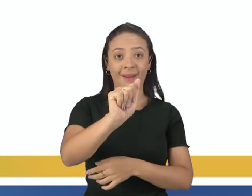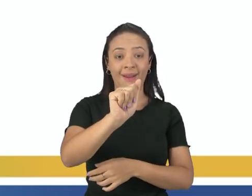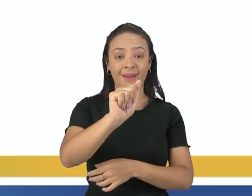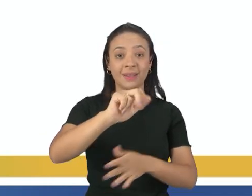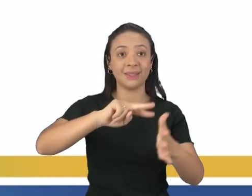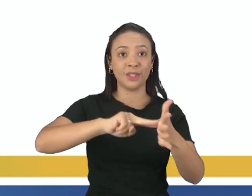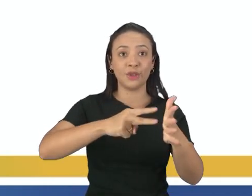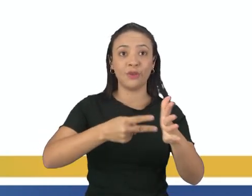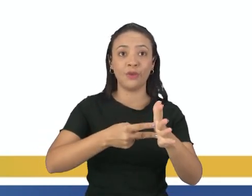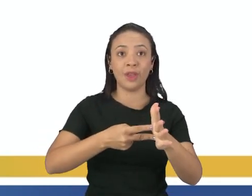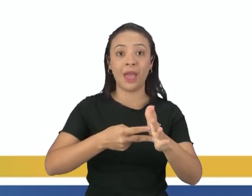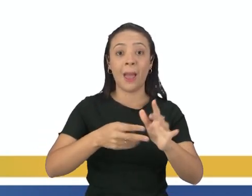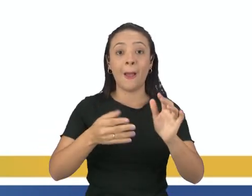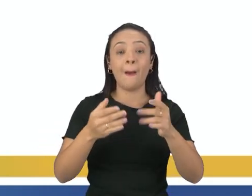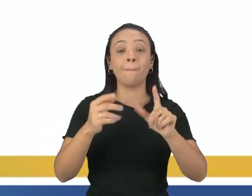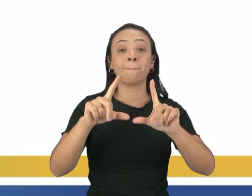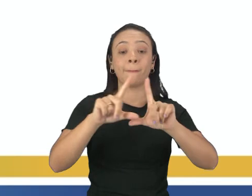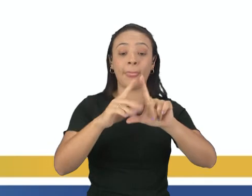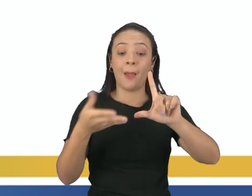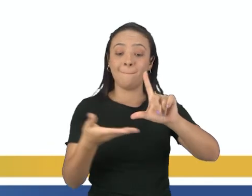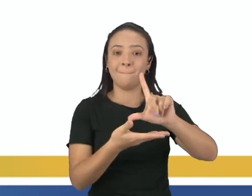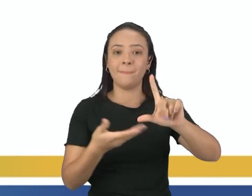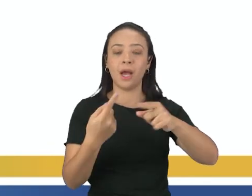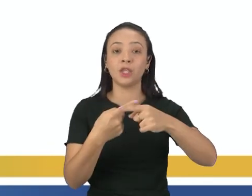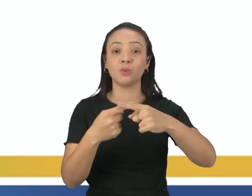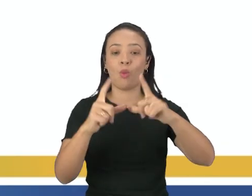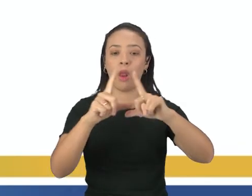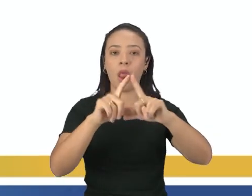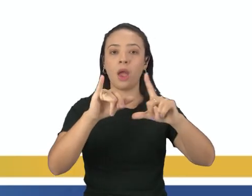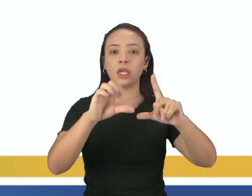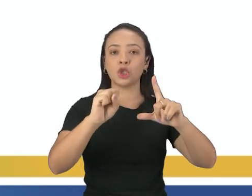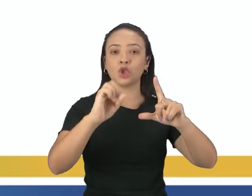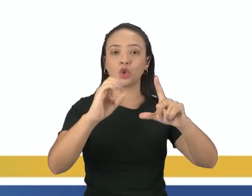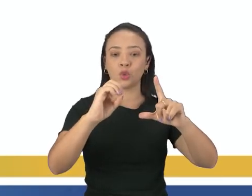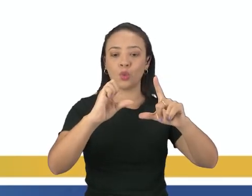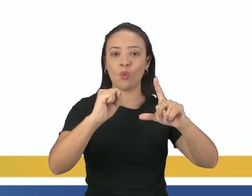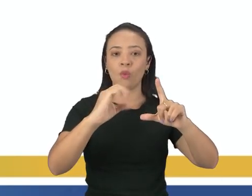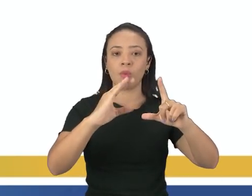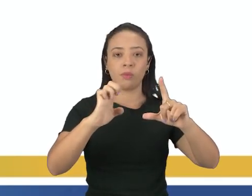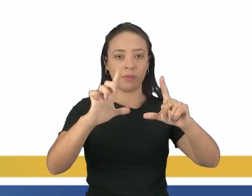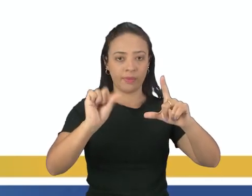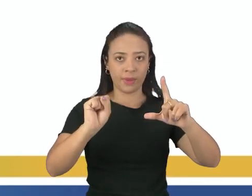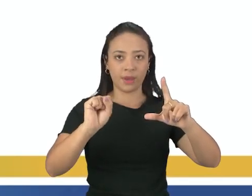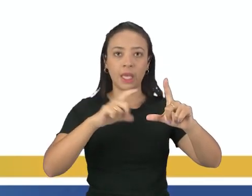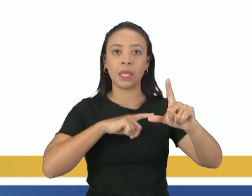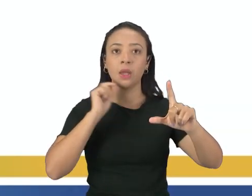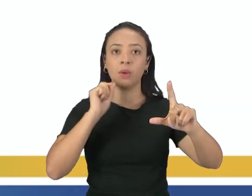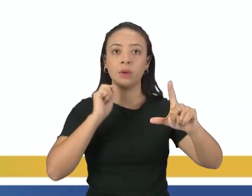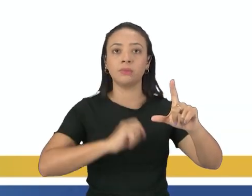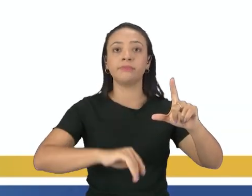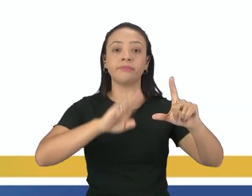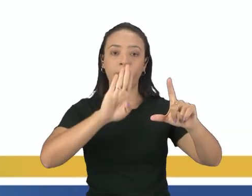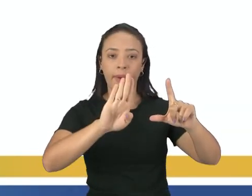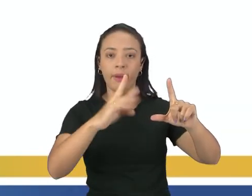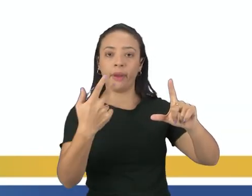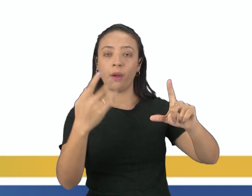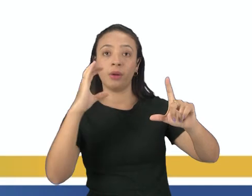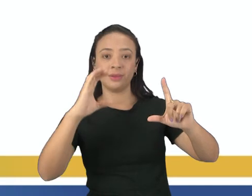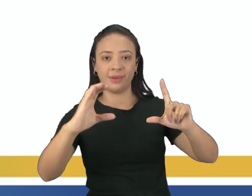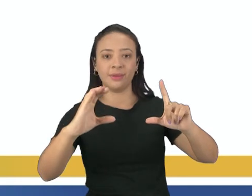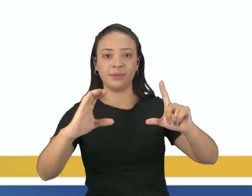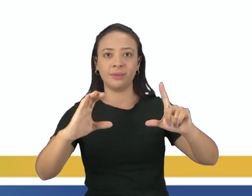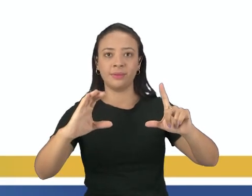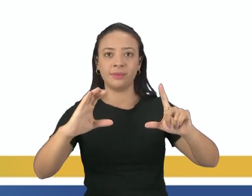medida da base, pelo fato do triângulo ser isósceles, então, nós temos B igual a C,